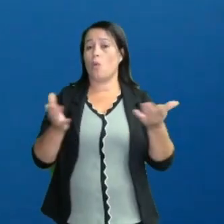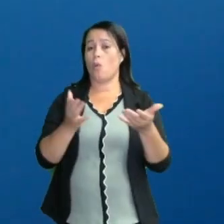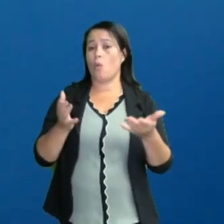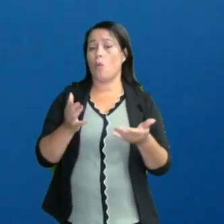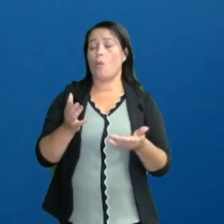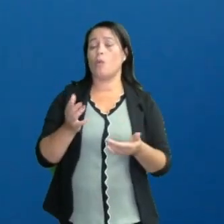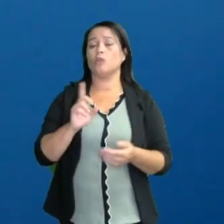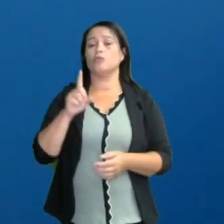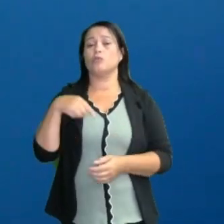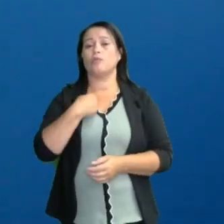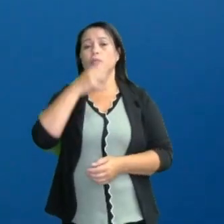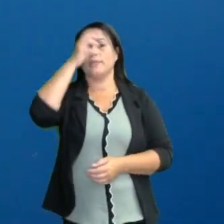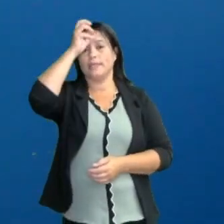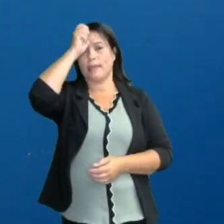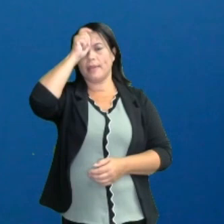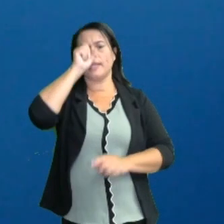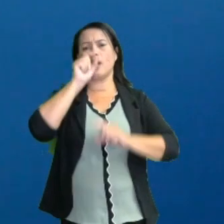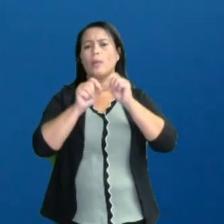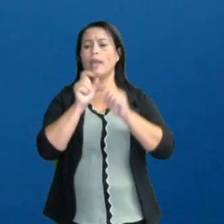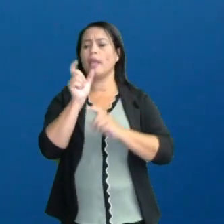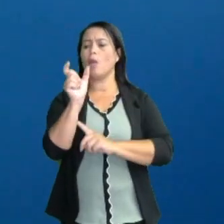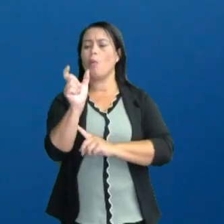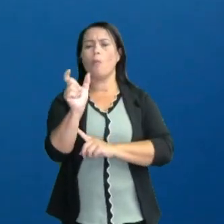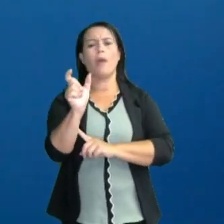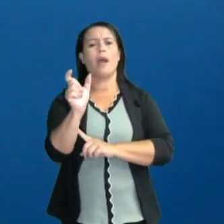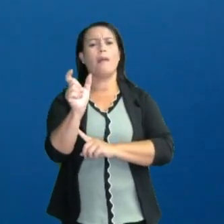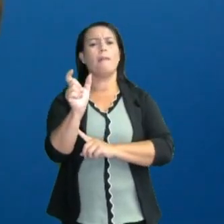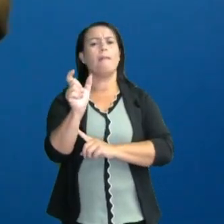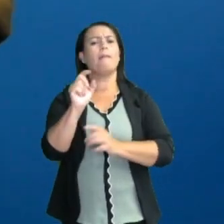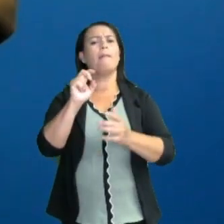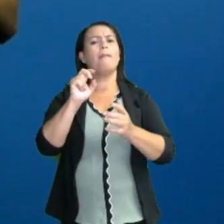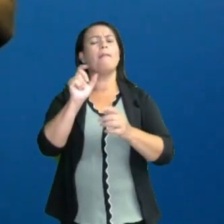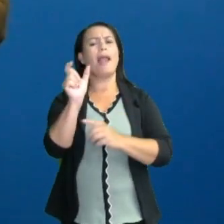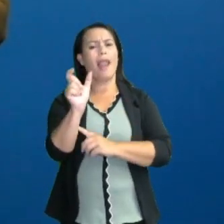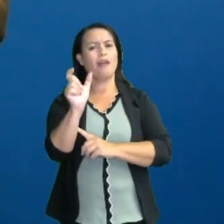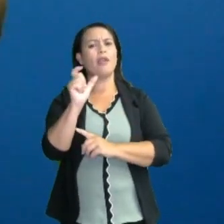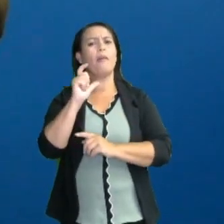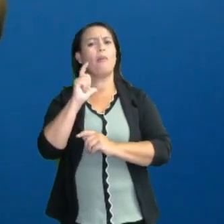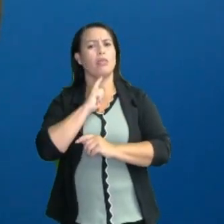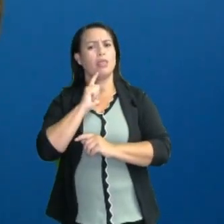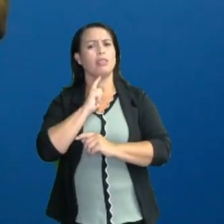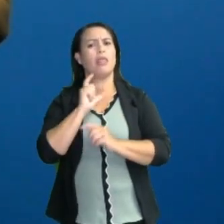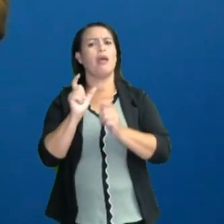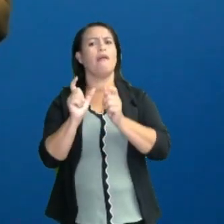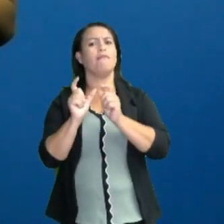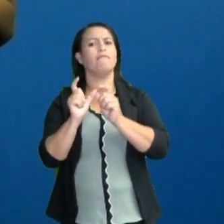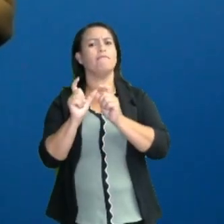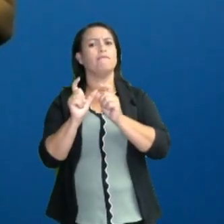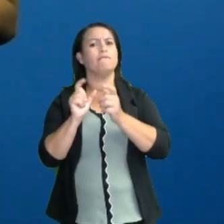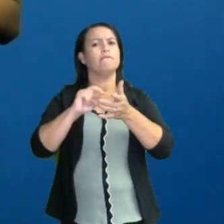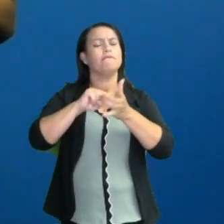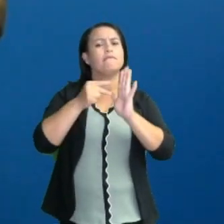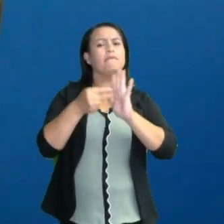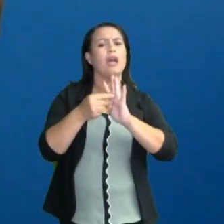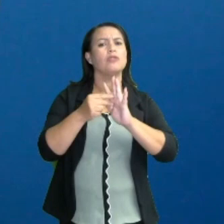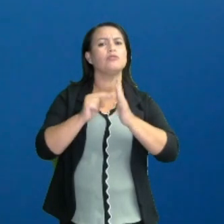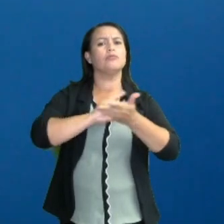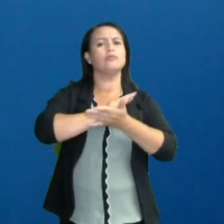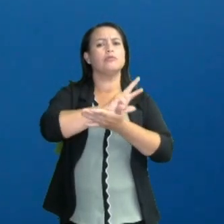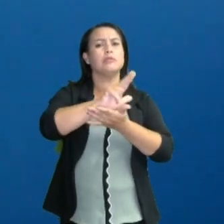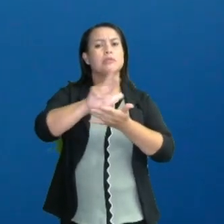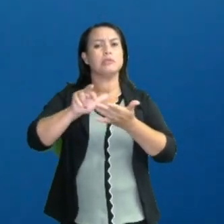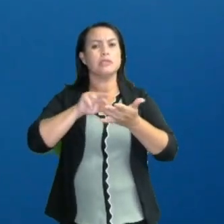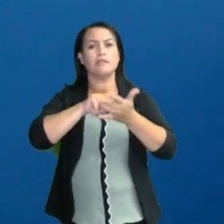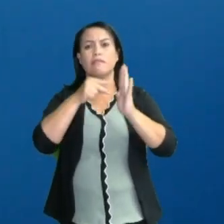Hoje nós vamos aprender que uma palavra pode ter vários significados, dependendo do contexto.